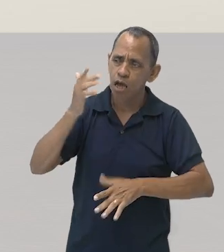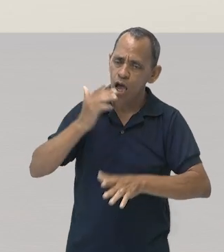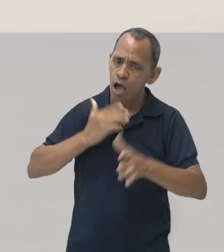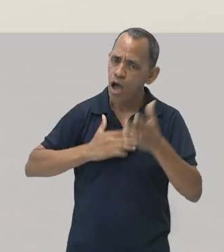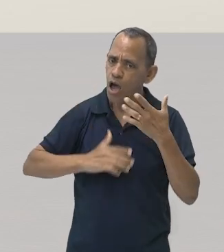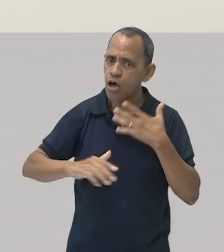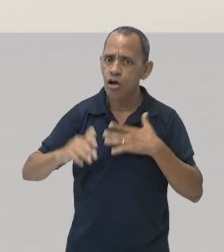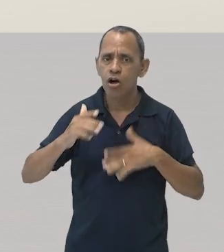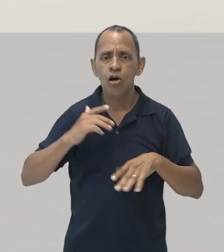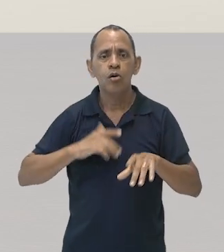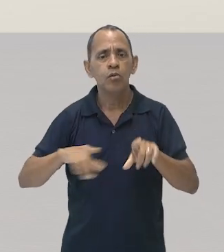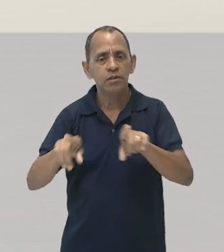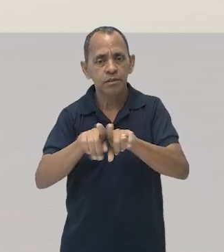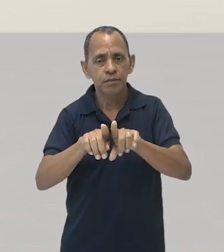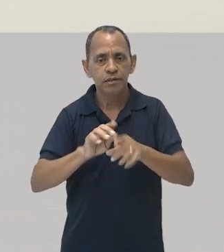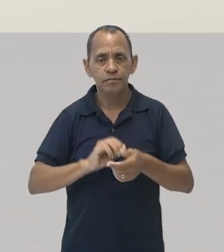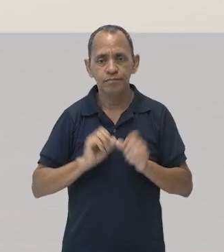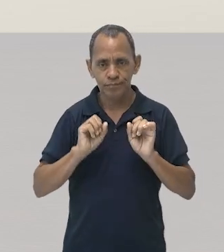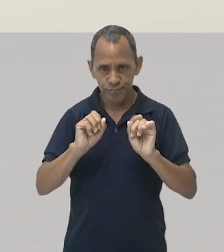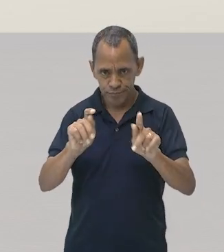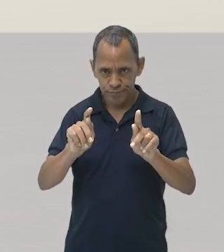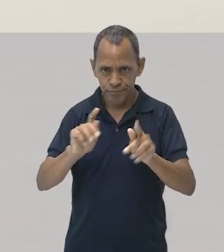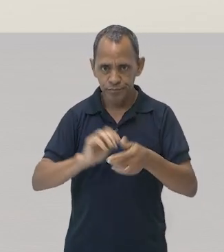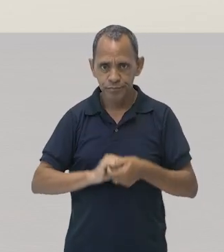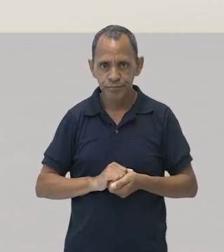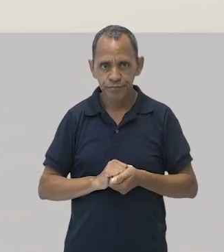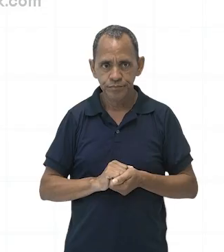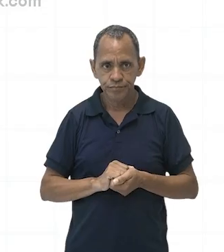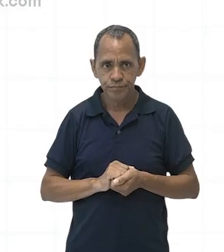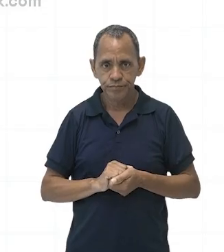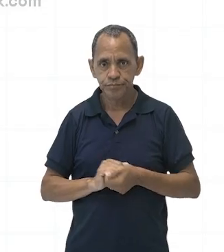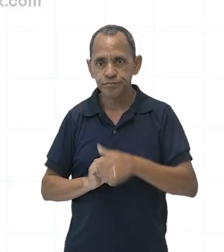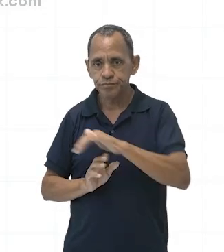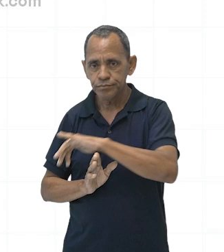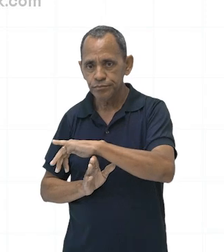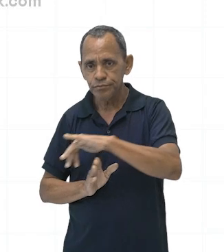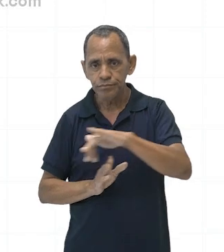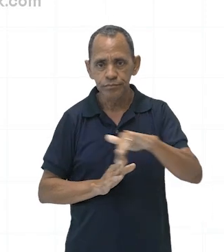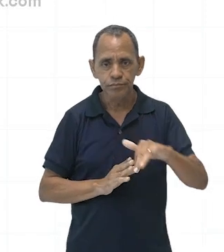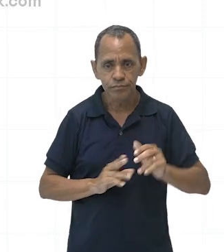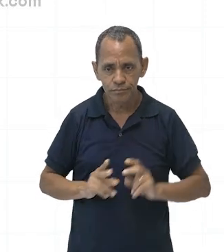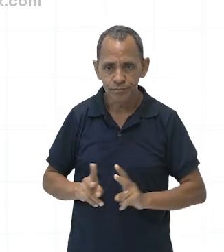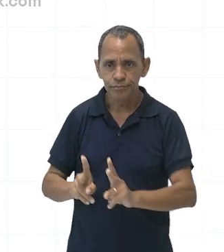entendeu? Certo? Muito bem. Vamos prosseguir, então?